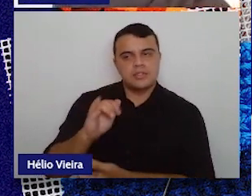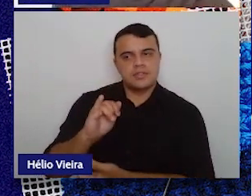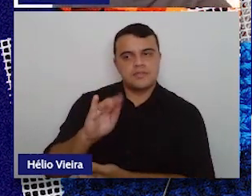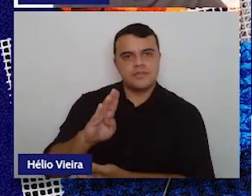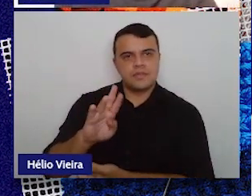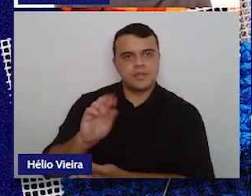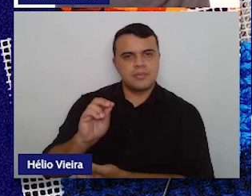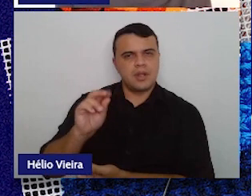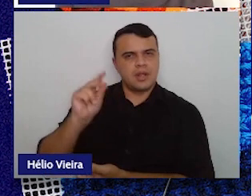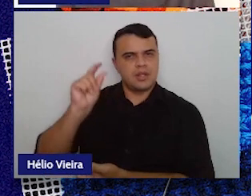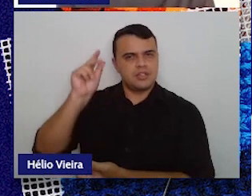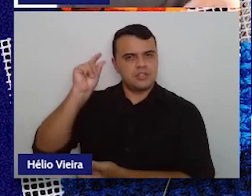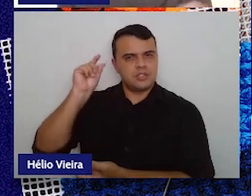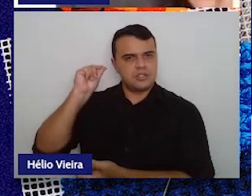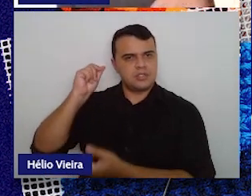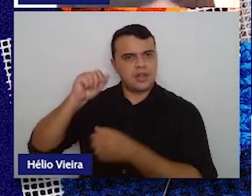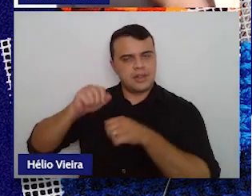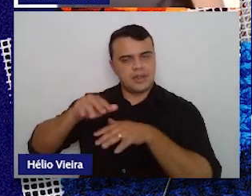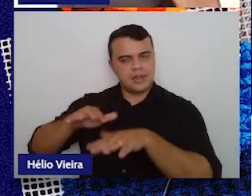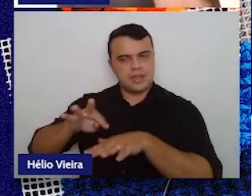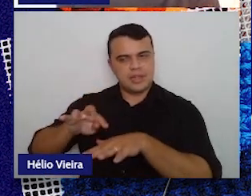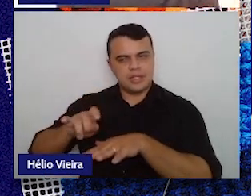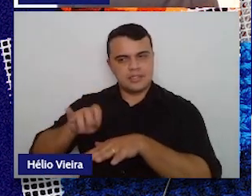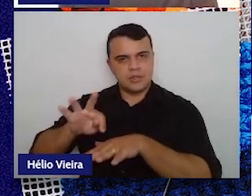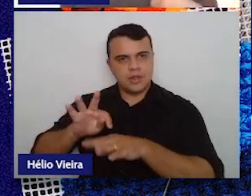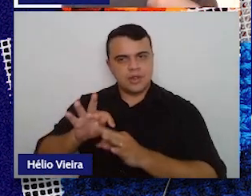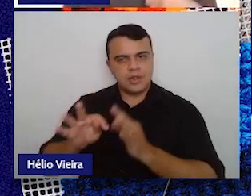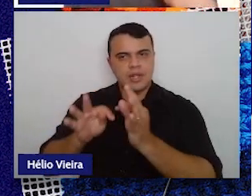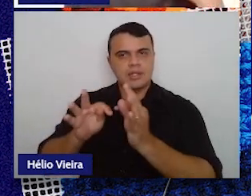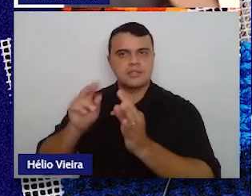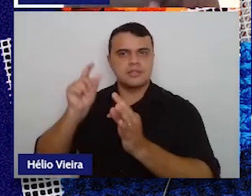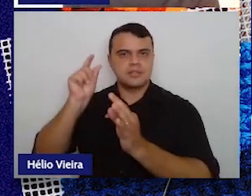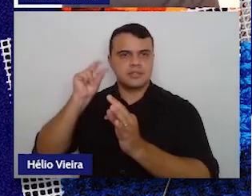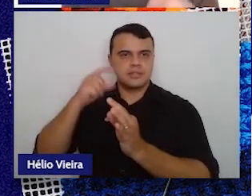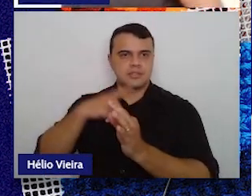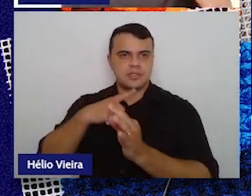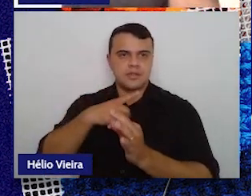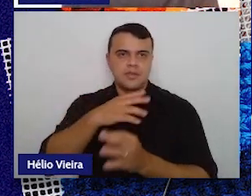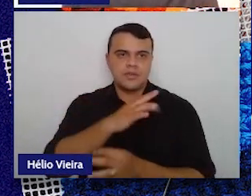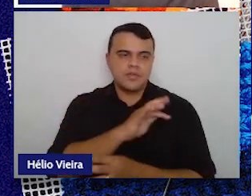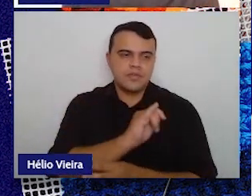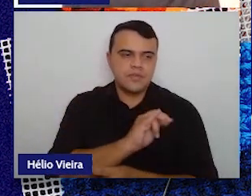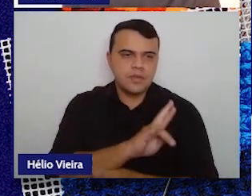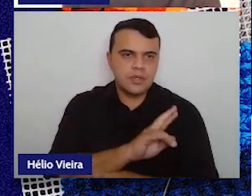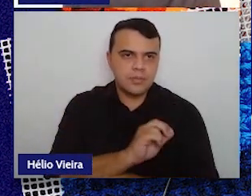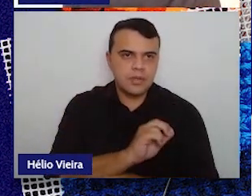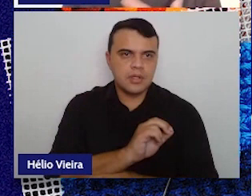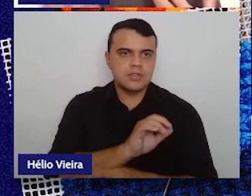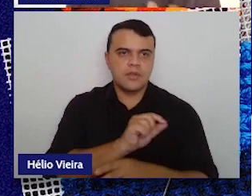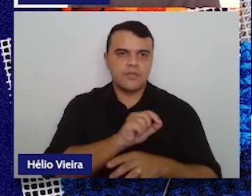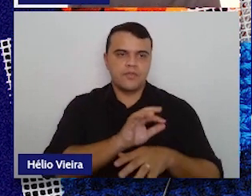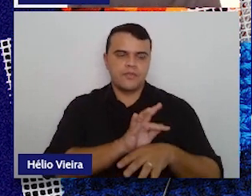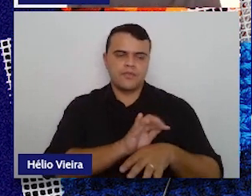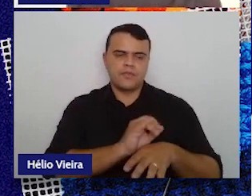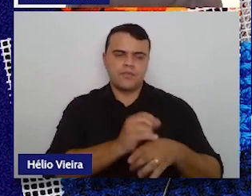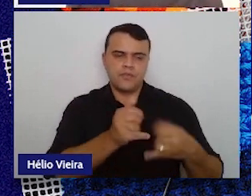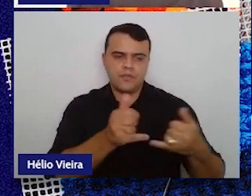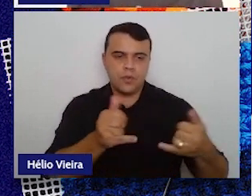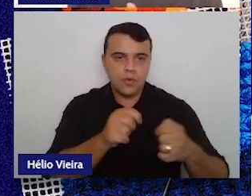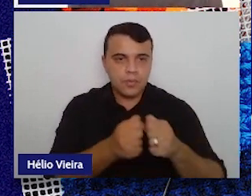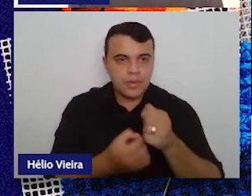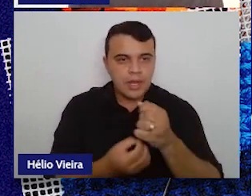as antigas artes têxteis que usam técnicas tradicionais das fibras e dos fios para poder produzir